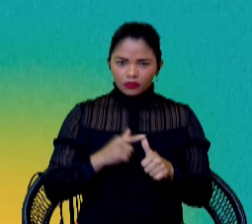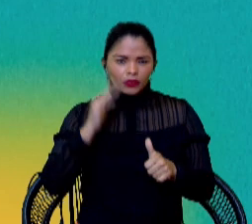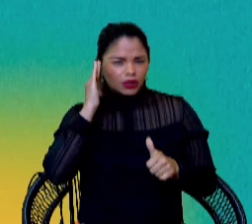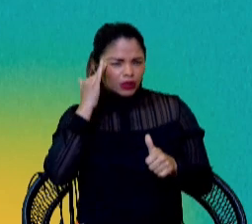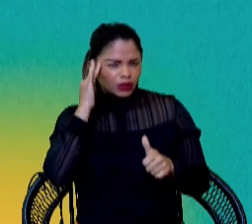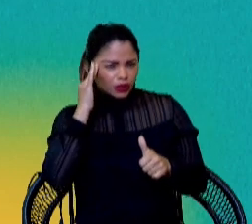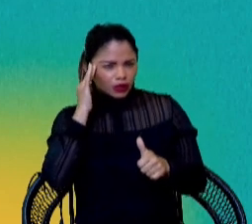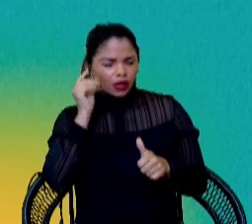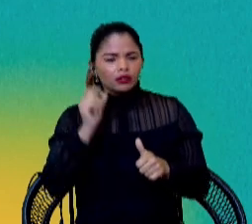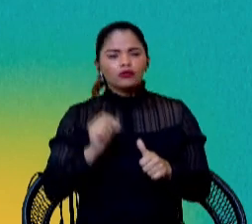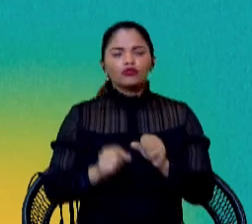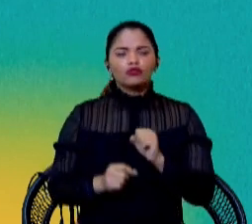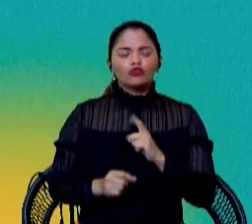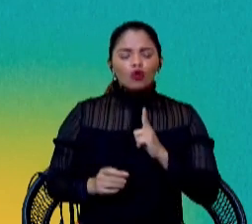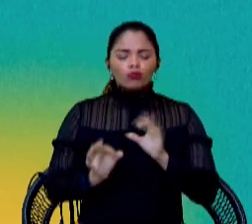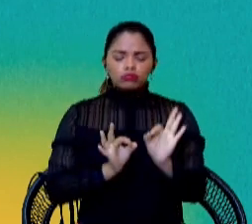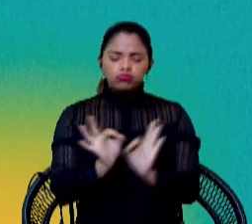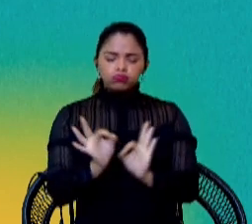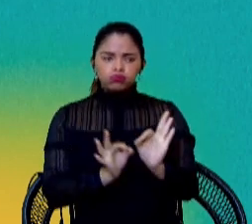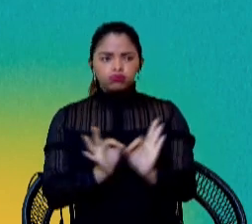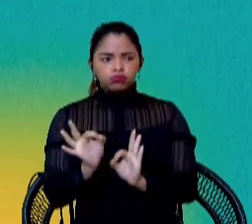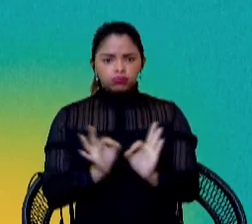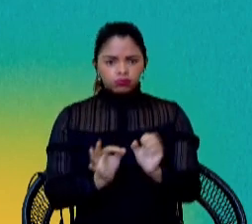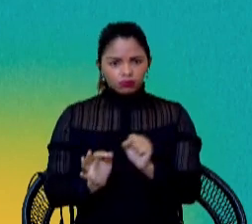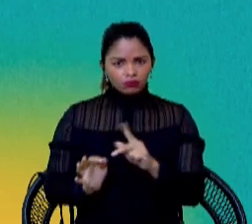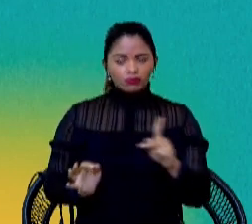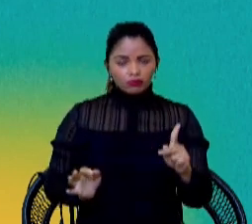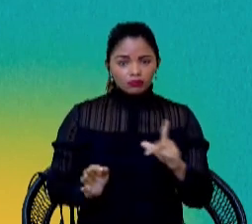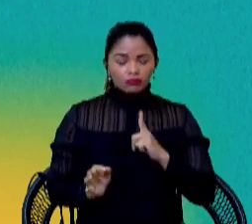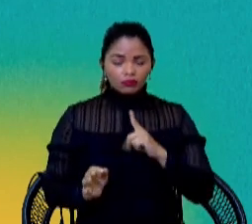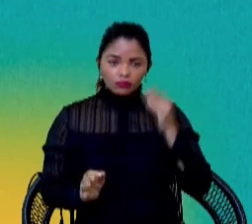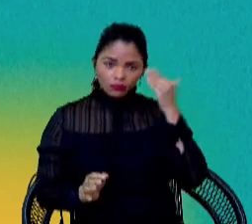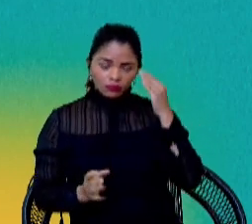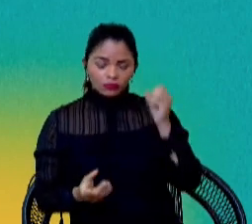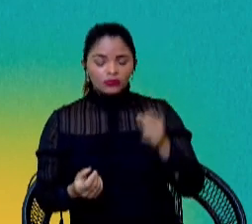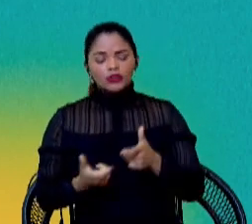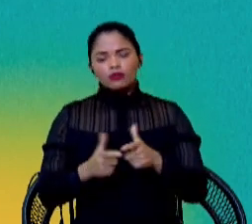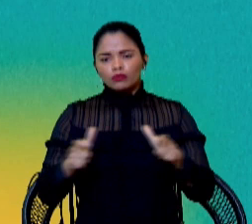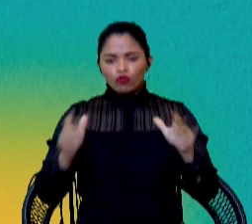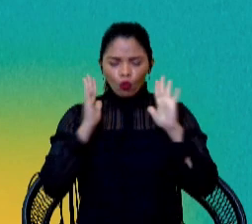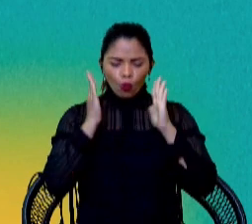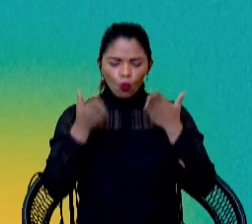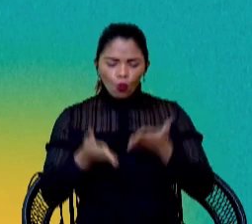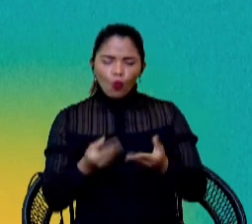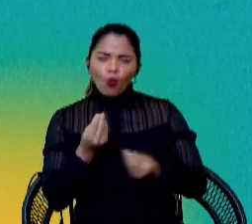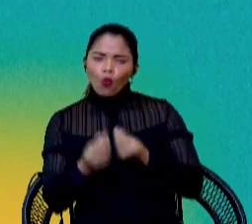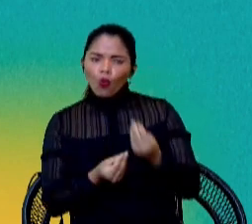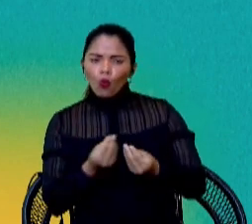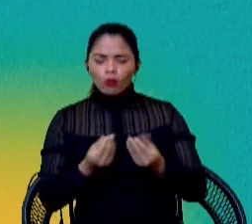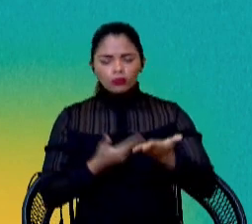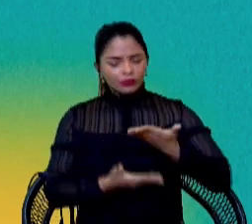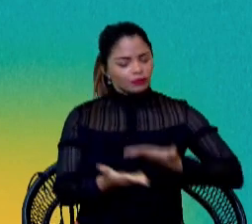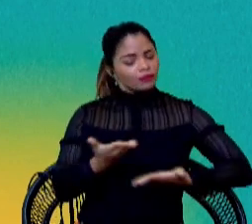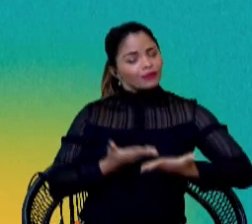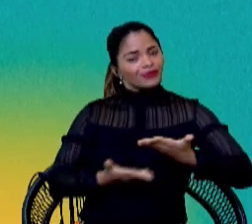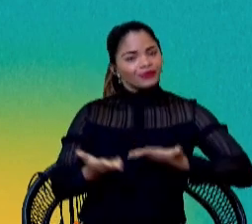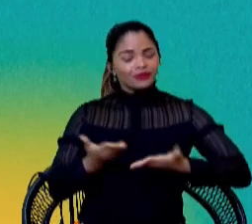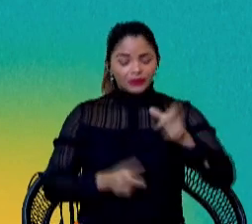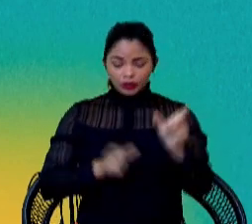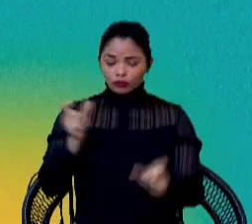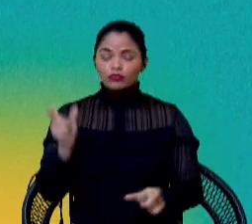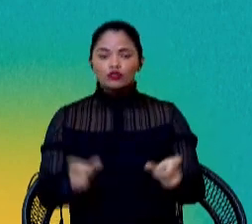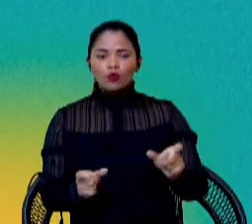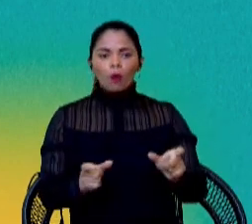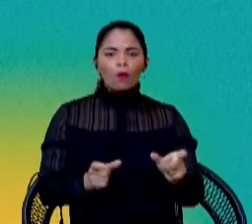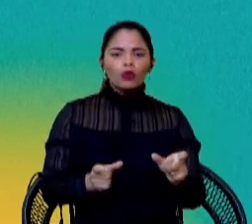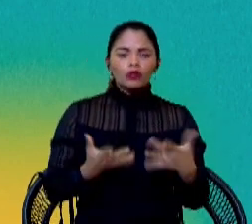página, tá? Caso vocês queiram fazer alguma coisa voltada para a sua página, como está sendo o crescimento, como estão sendo as interações, como que o seu público está